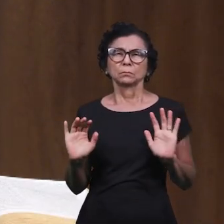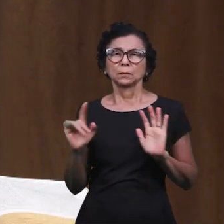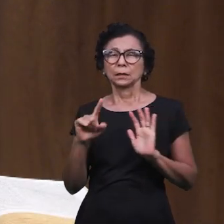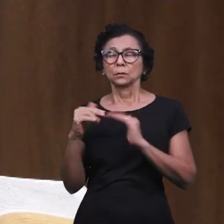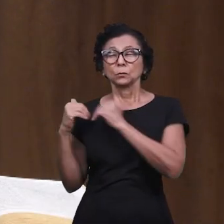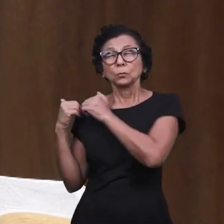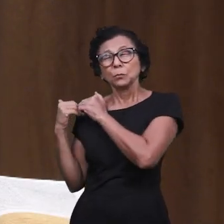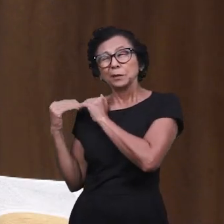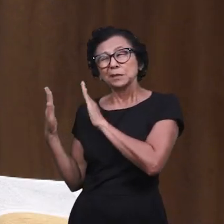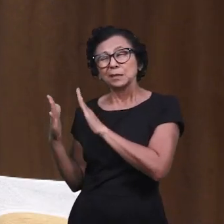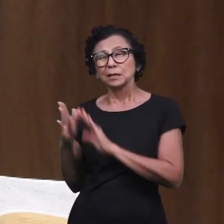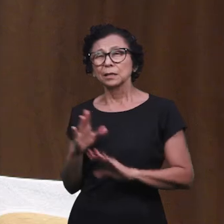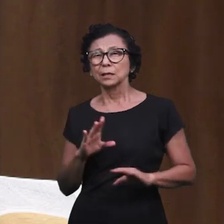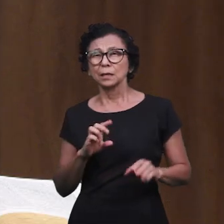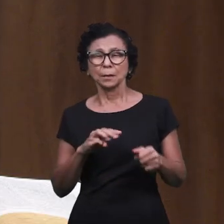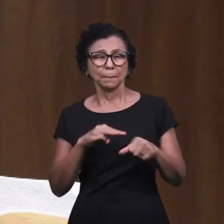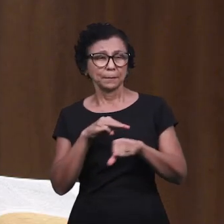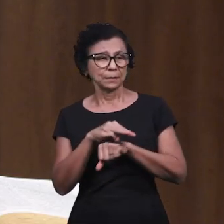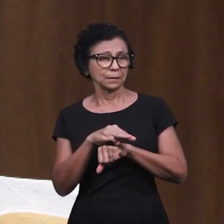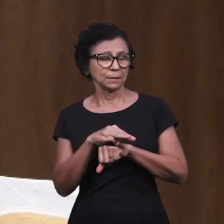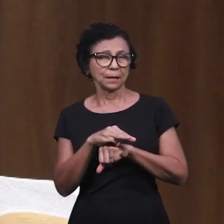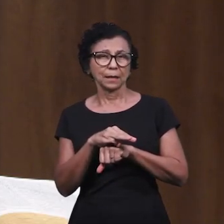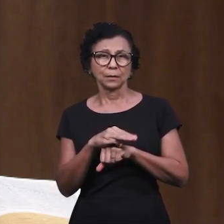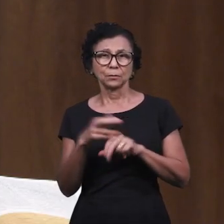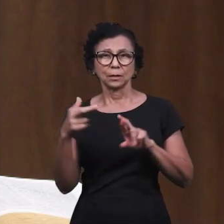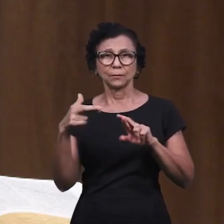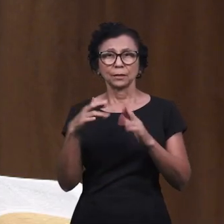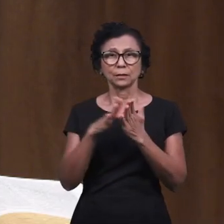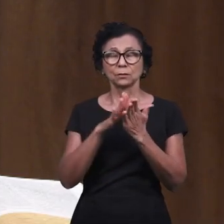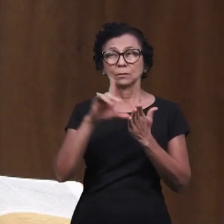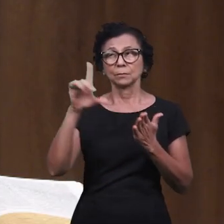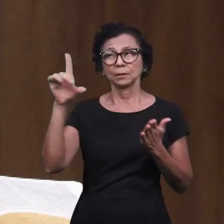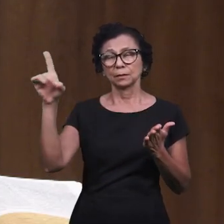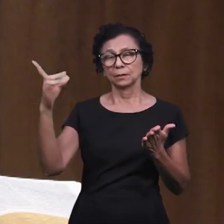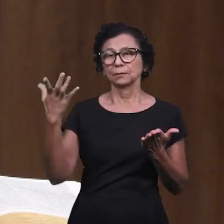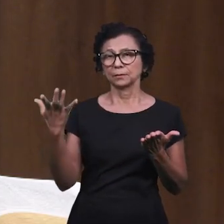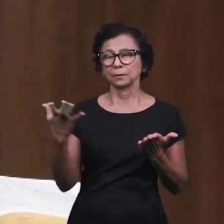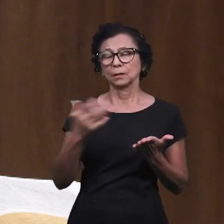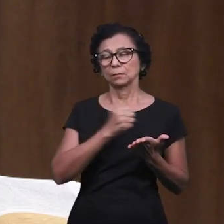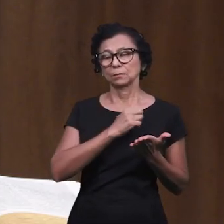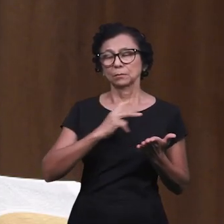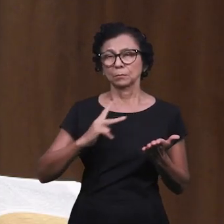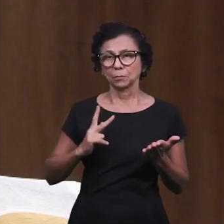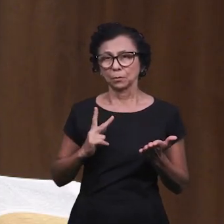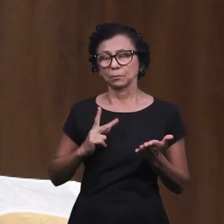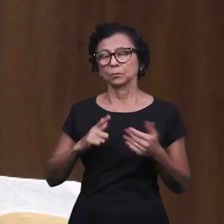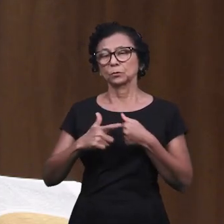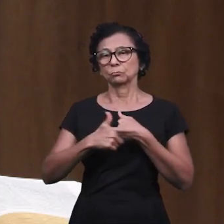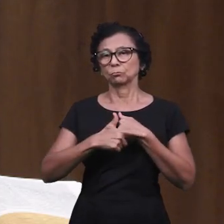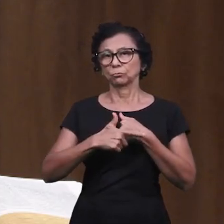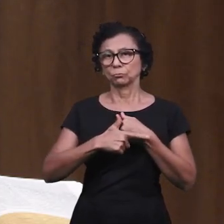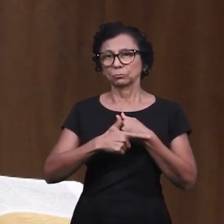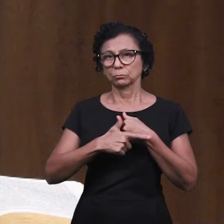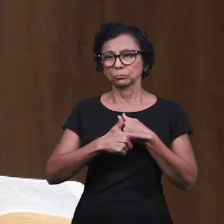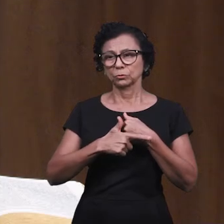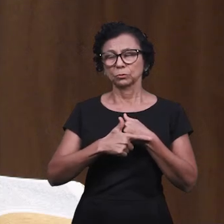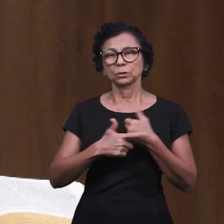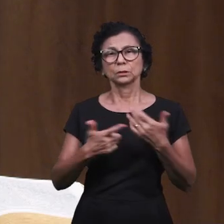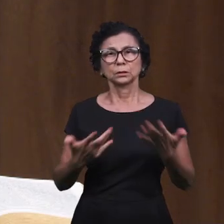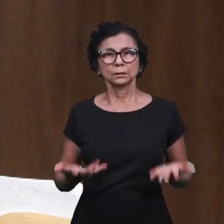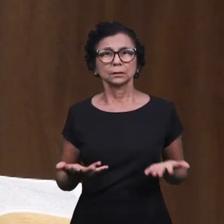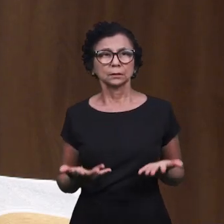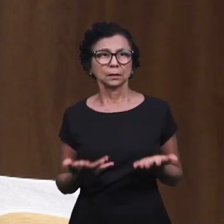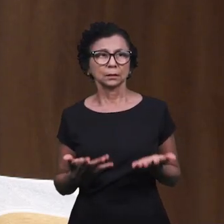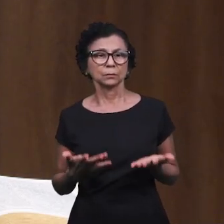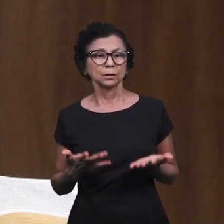era a função ali dos apóstolos fazerem esses... Tudo começou com a palavra,